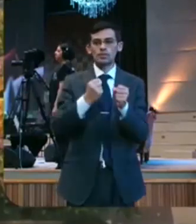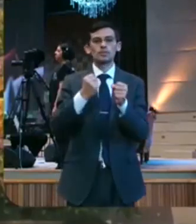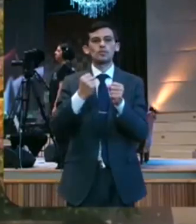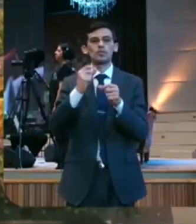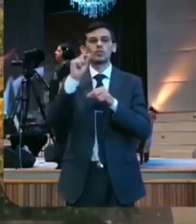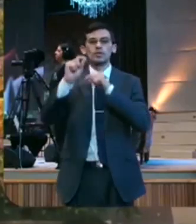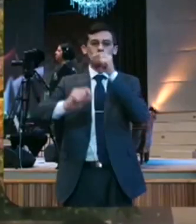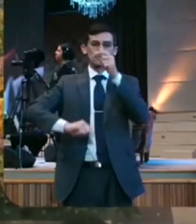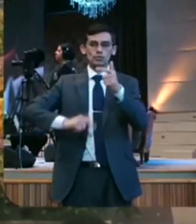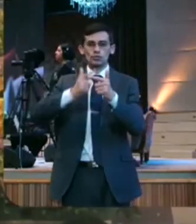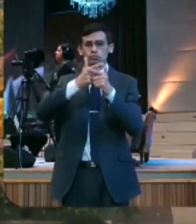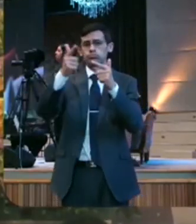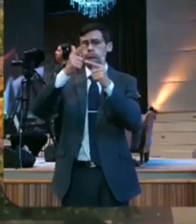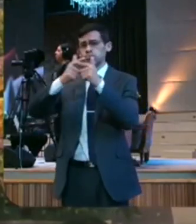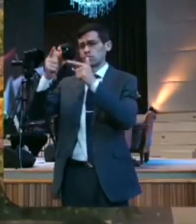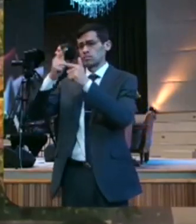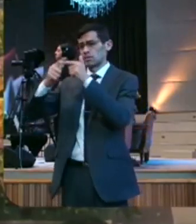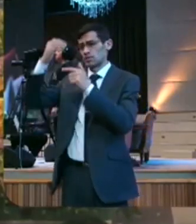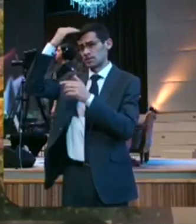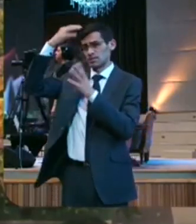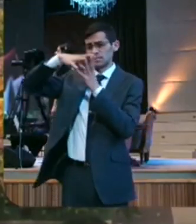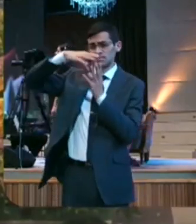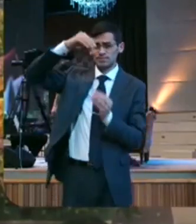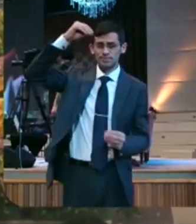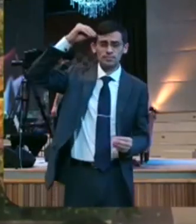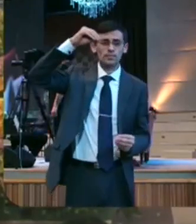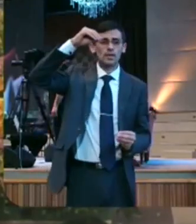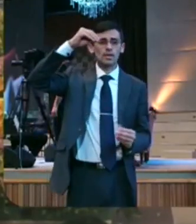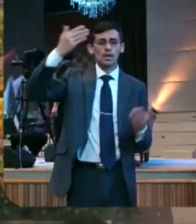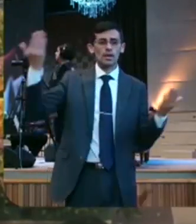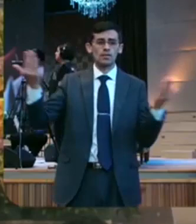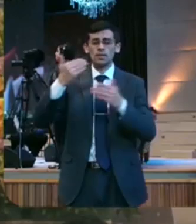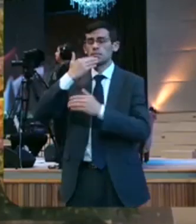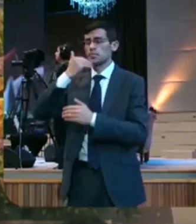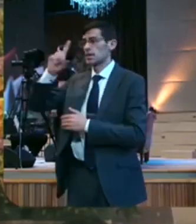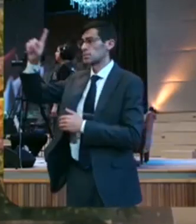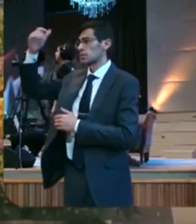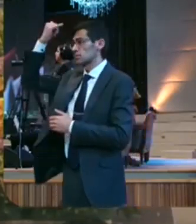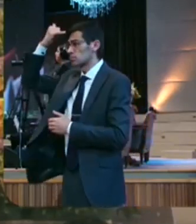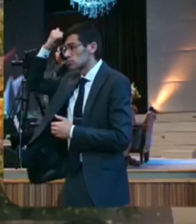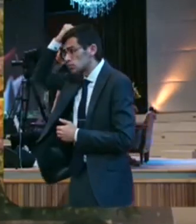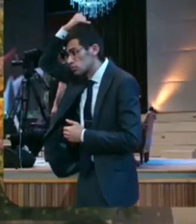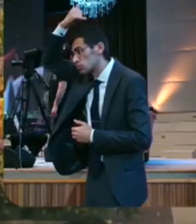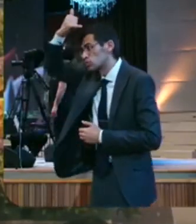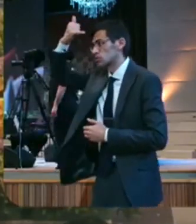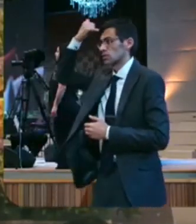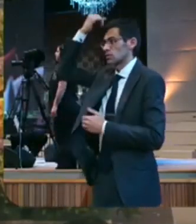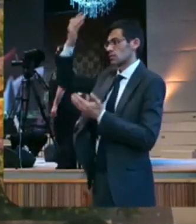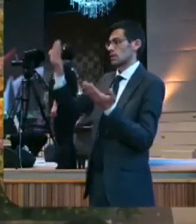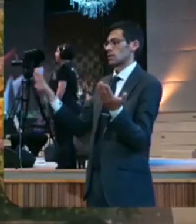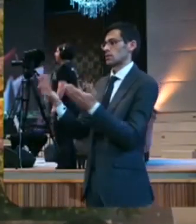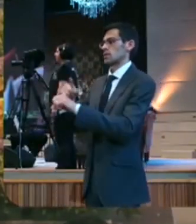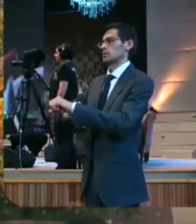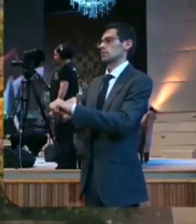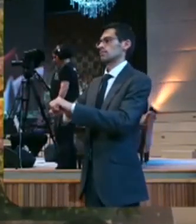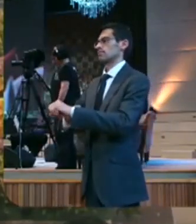os dragões da alma da gente. Pede a unção de Deus